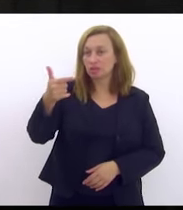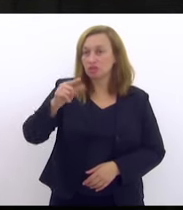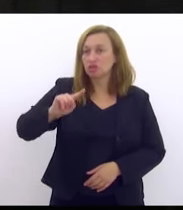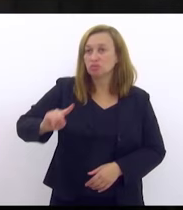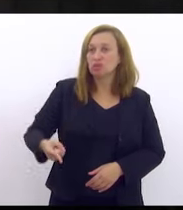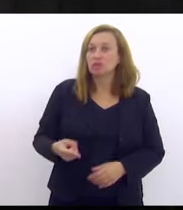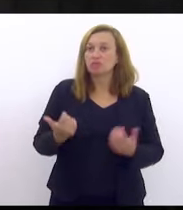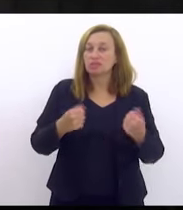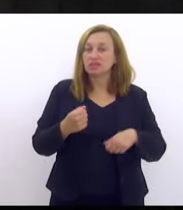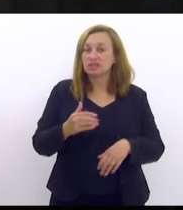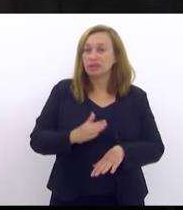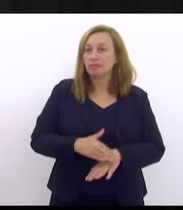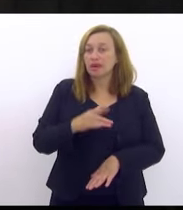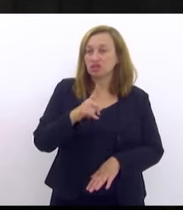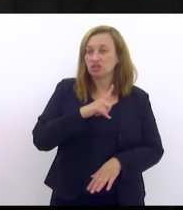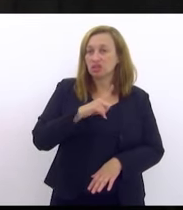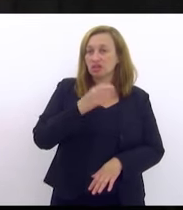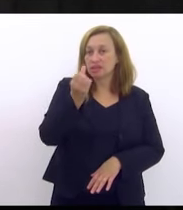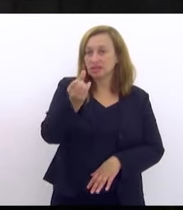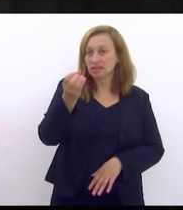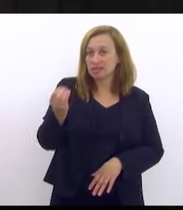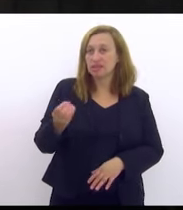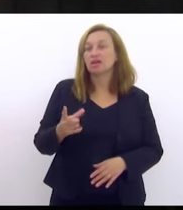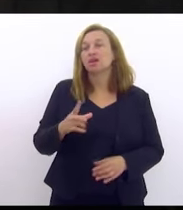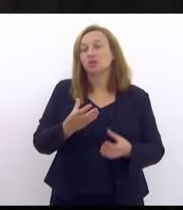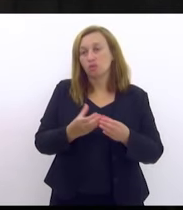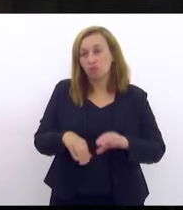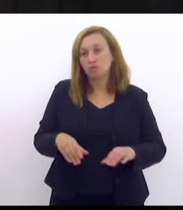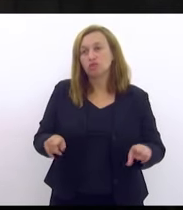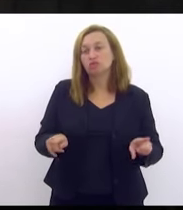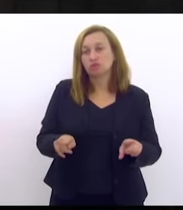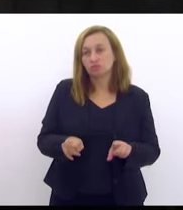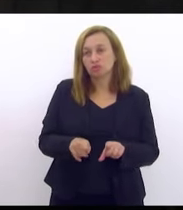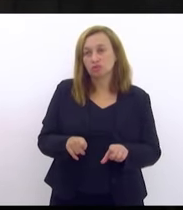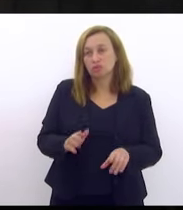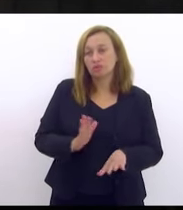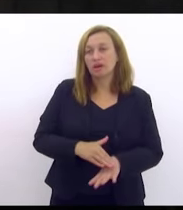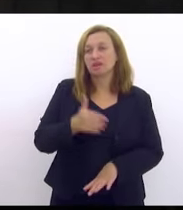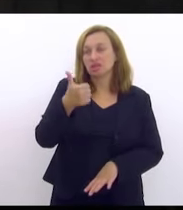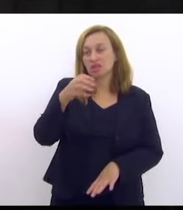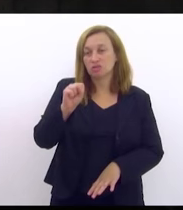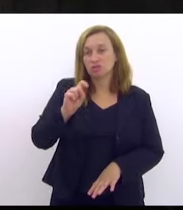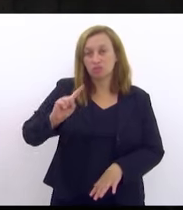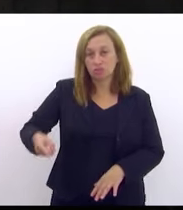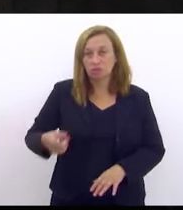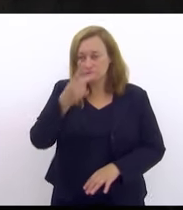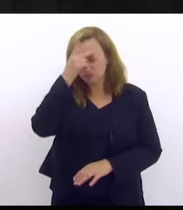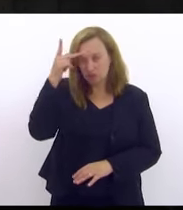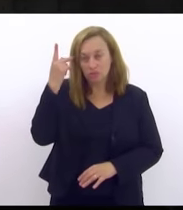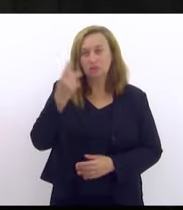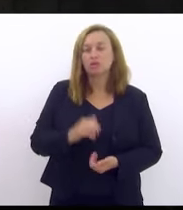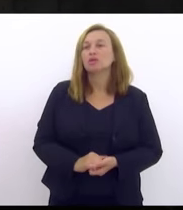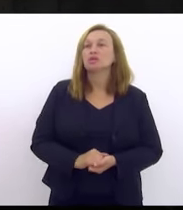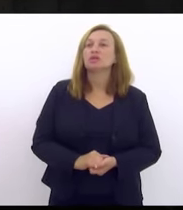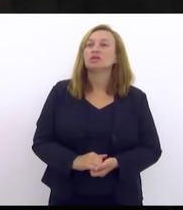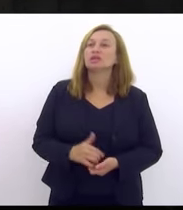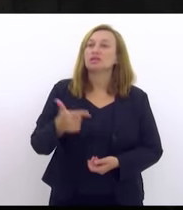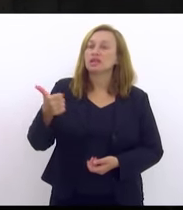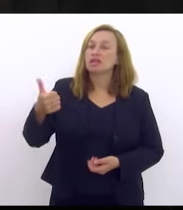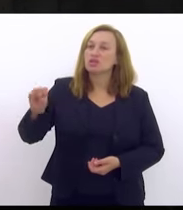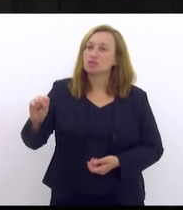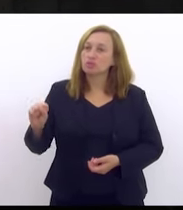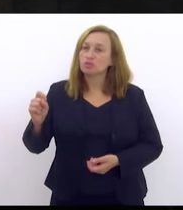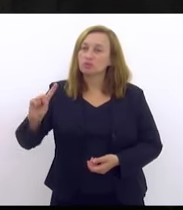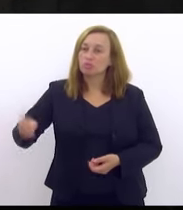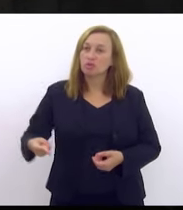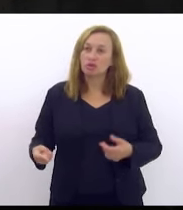mínimo, 60. Então, teria que fazer concurso para mais 18 mil. 18 mil com 5 mil,